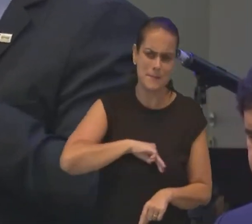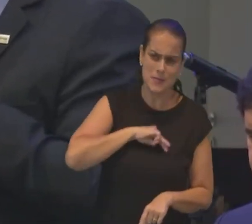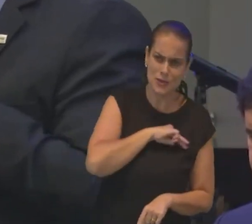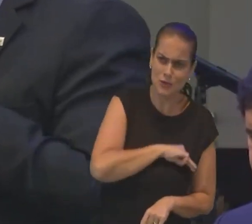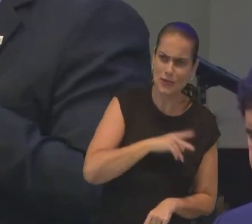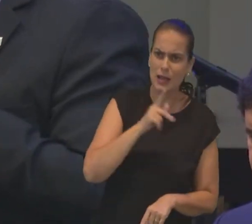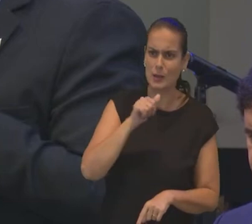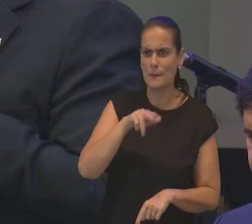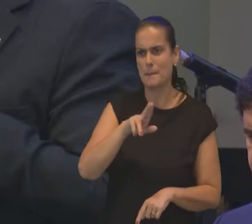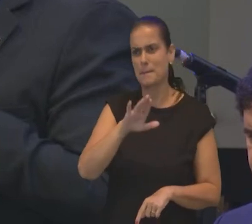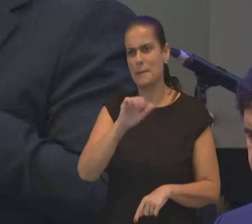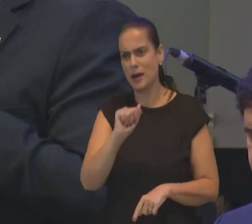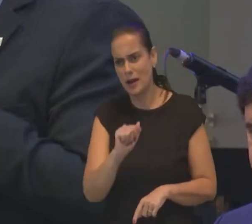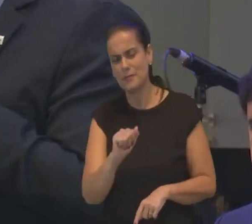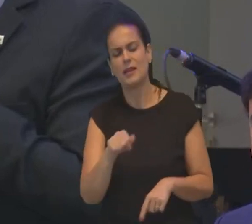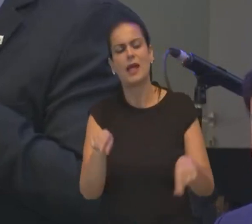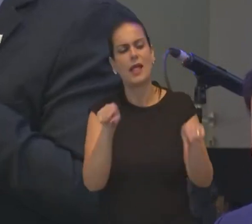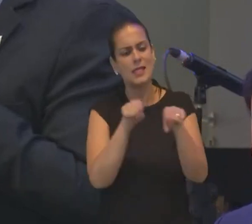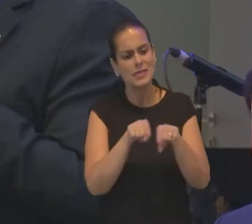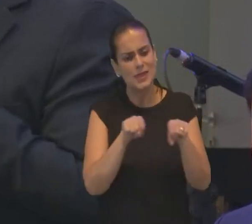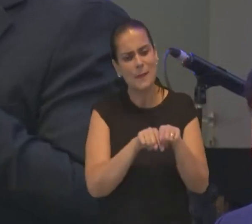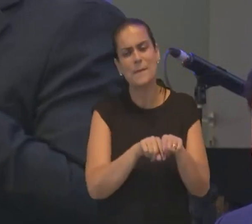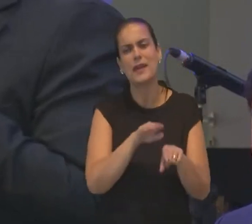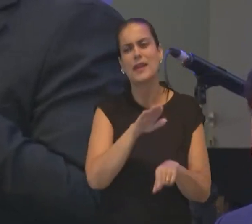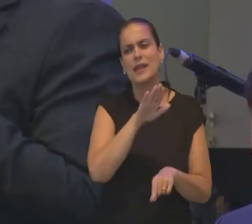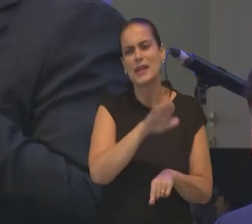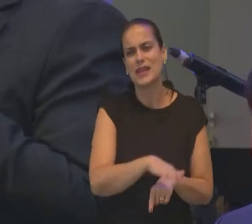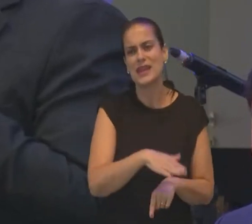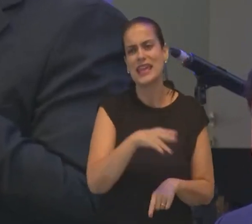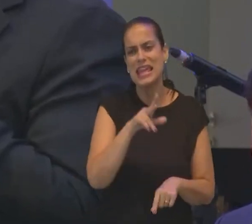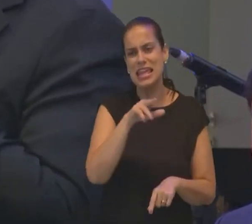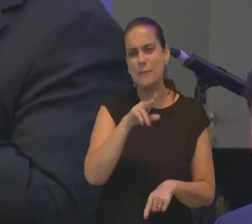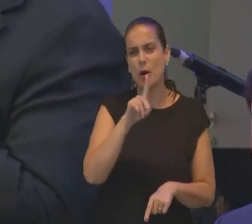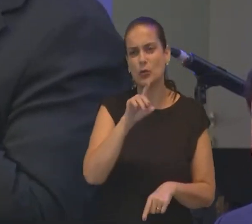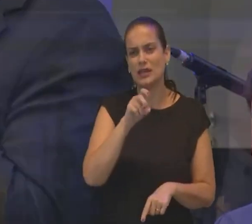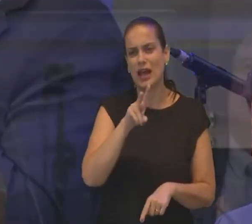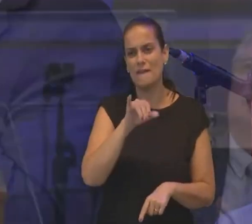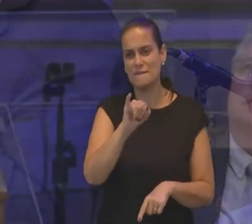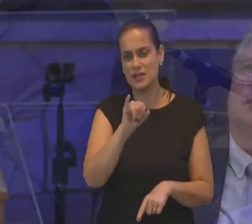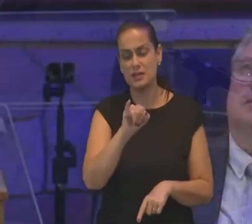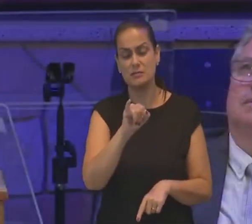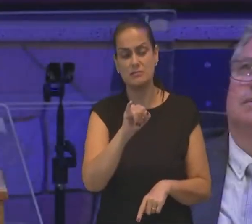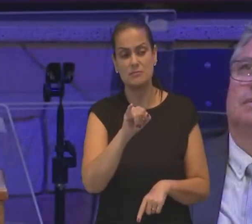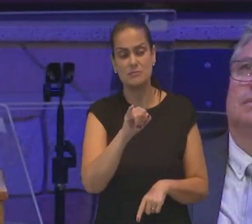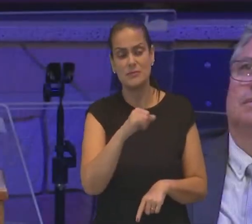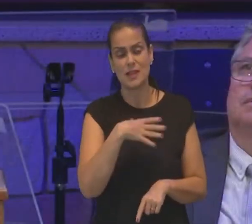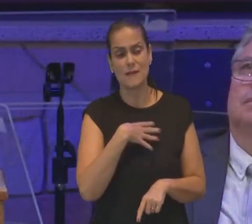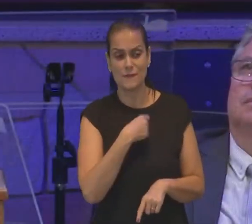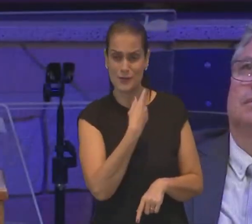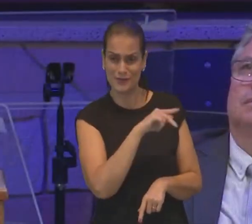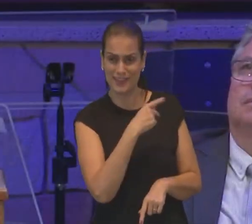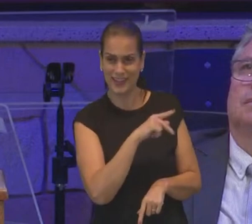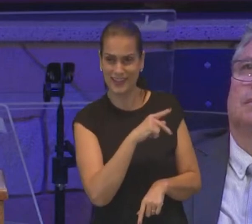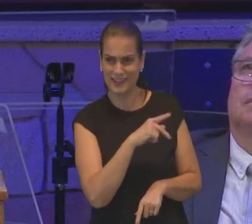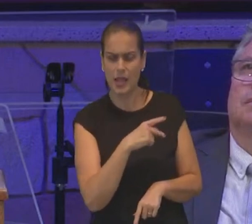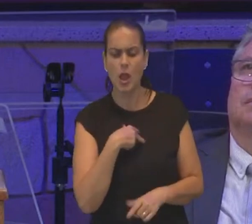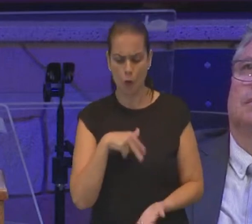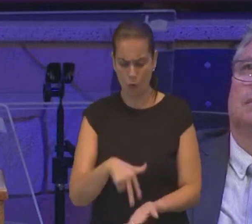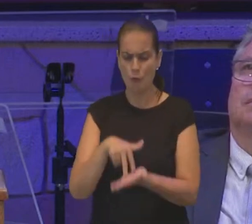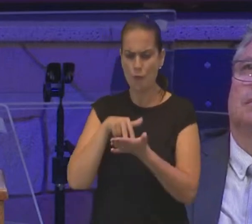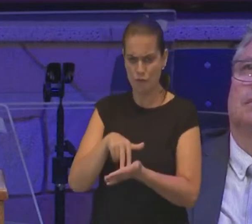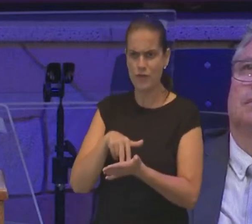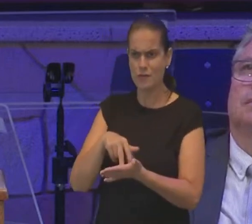nosso pequeno irmão Davi, ainda fala do meu pequeno. Ele disse: eu quero dizer que eu estou firme e forte no